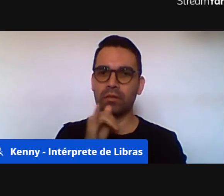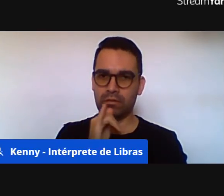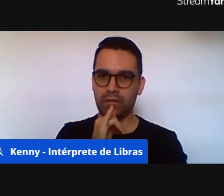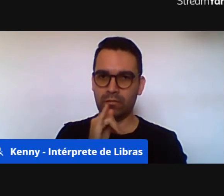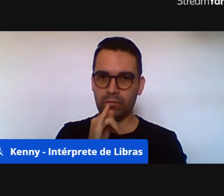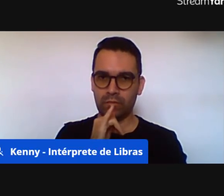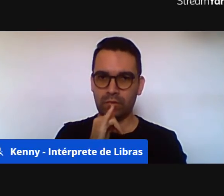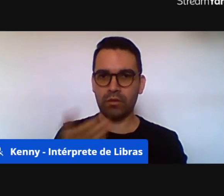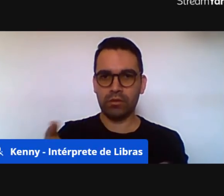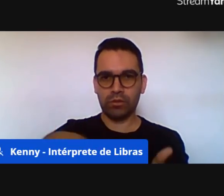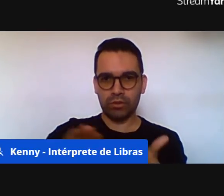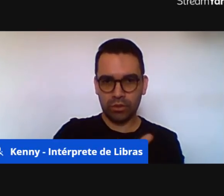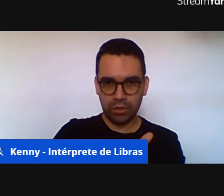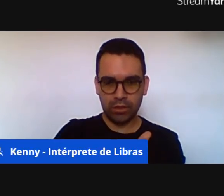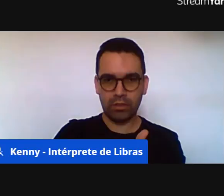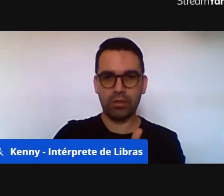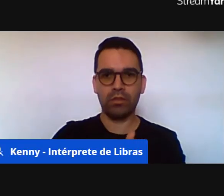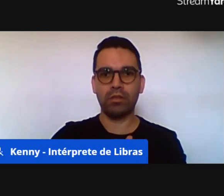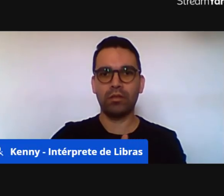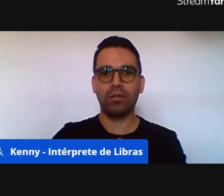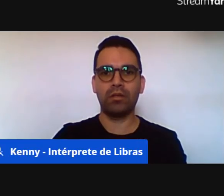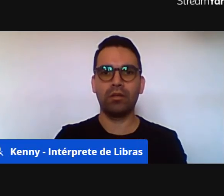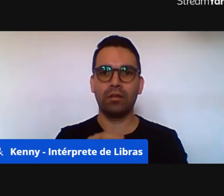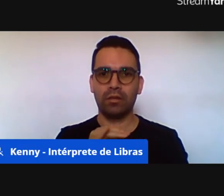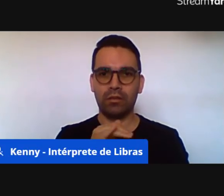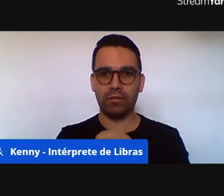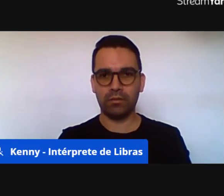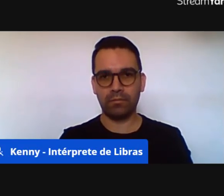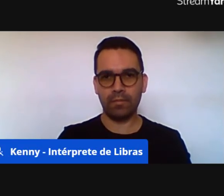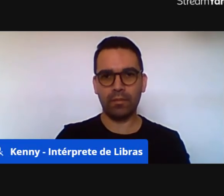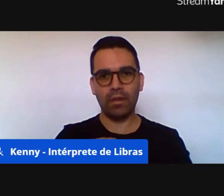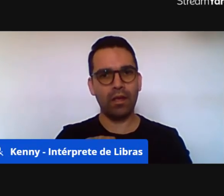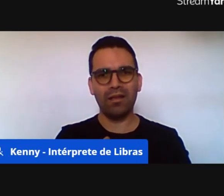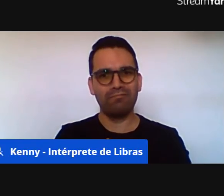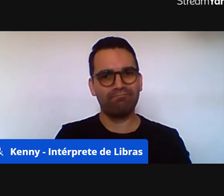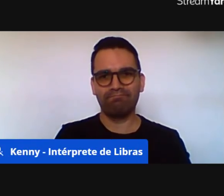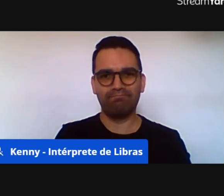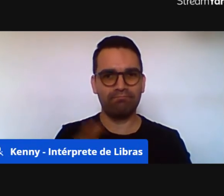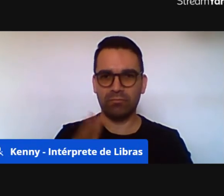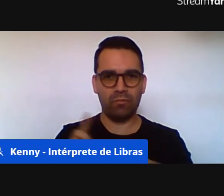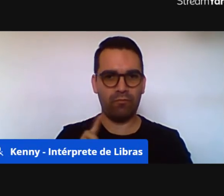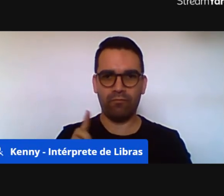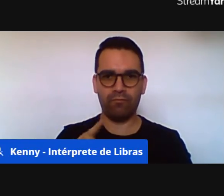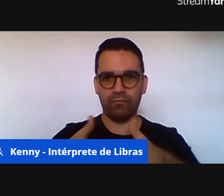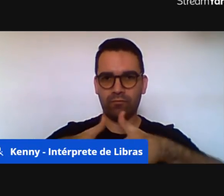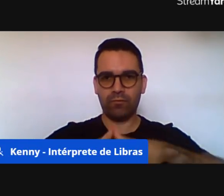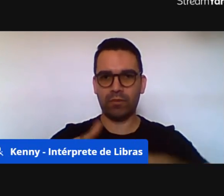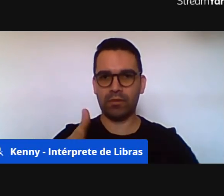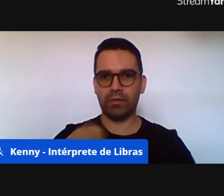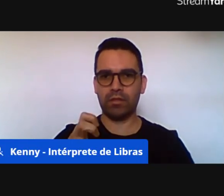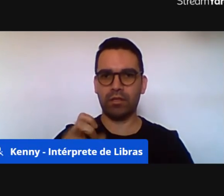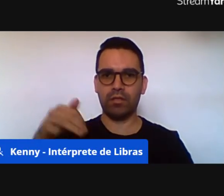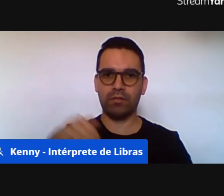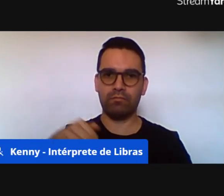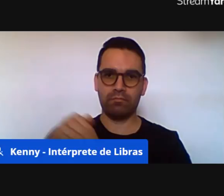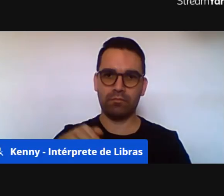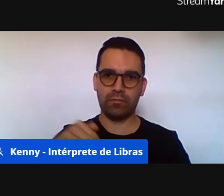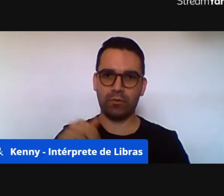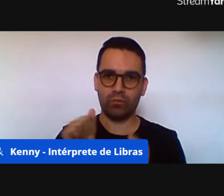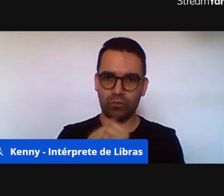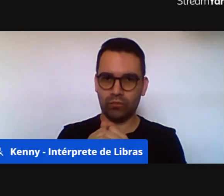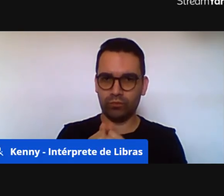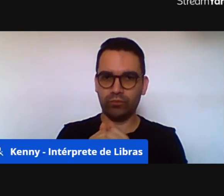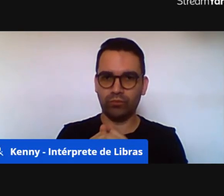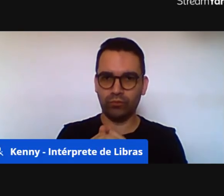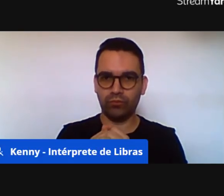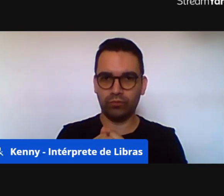na escola, elas não vão ficar 15 minutos juntas normalmente. É lógico, tem algumas situações que às vezes vão, mas